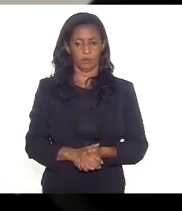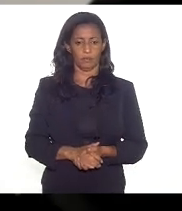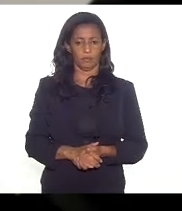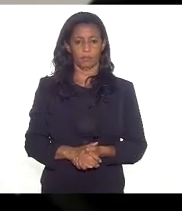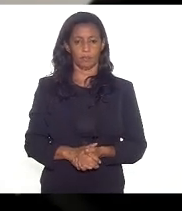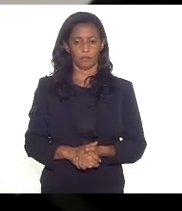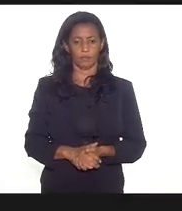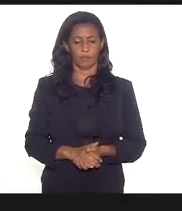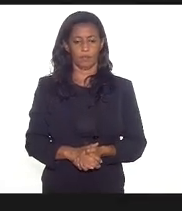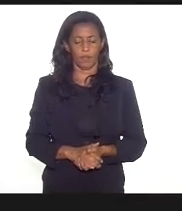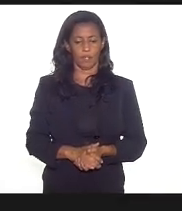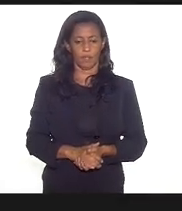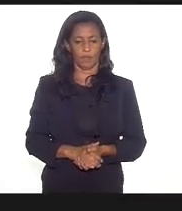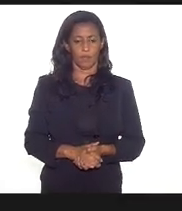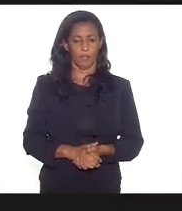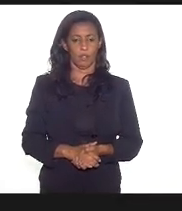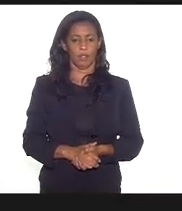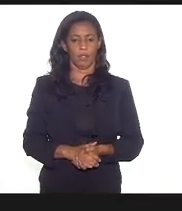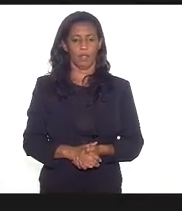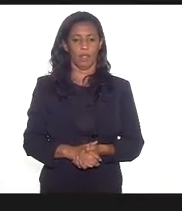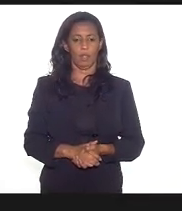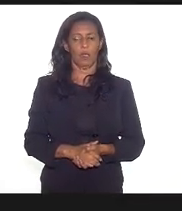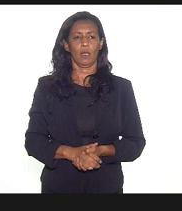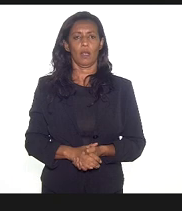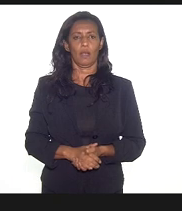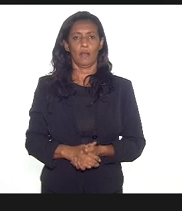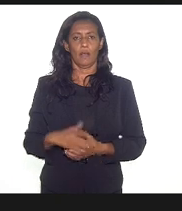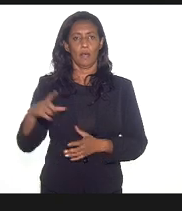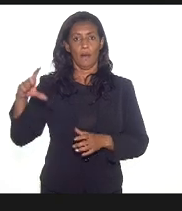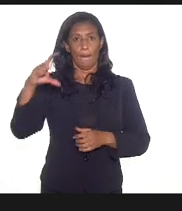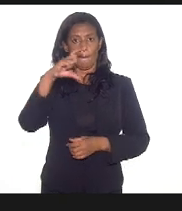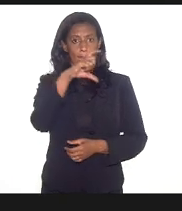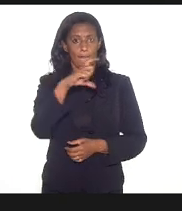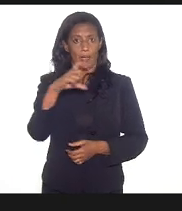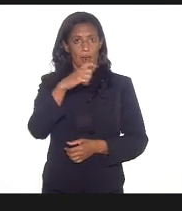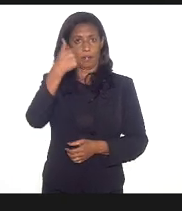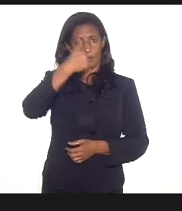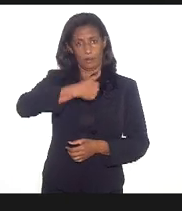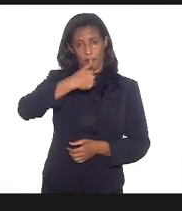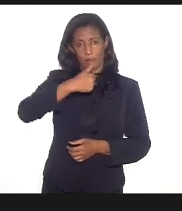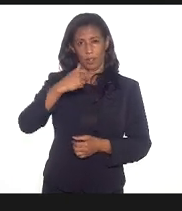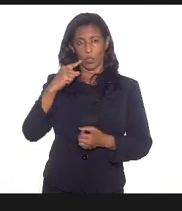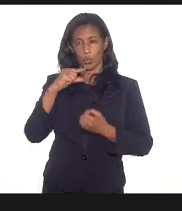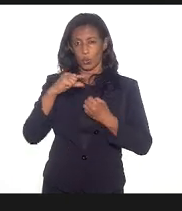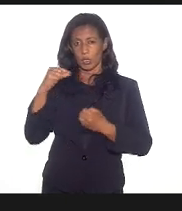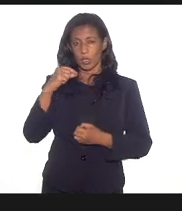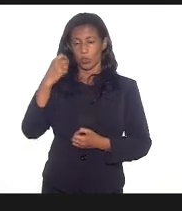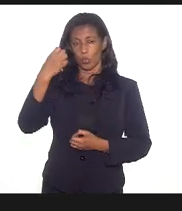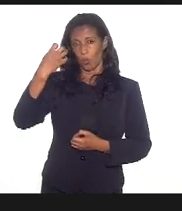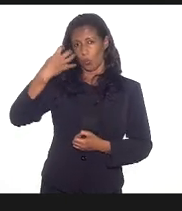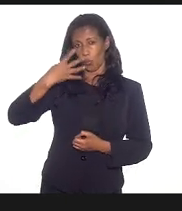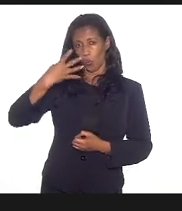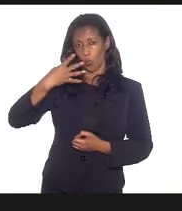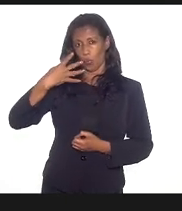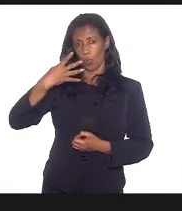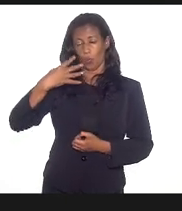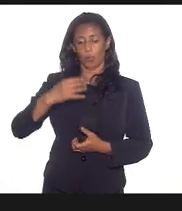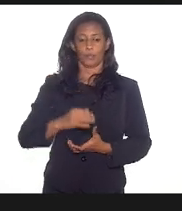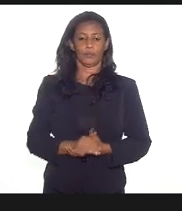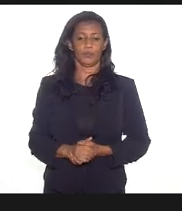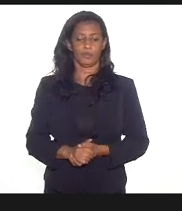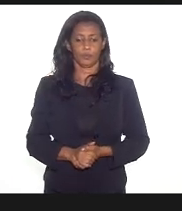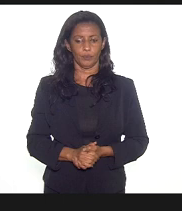Emenda 2, supressiva. Suprime-se o parágrafo 1º do inciso 4º, do inciso do artigo